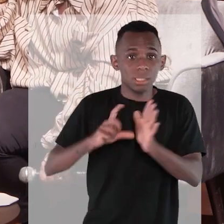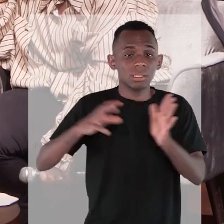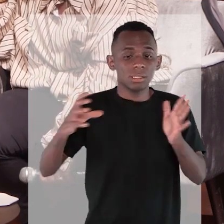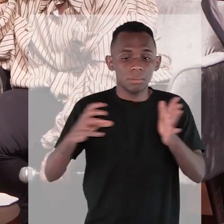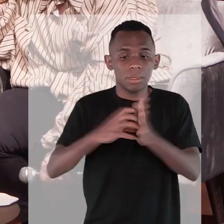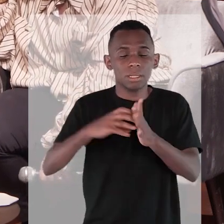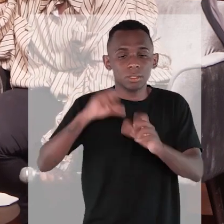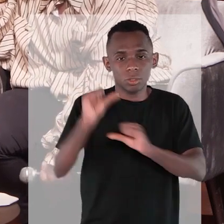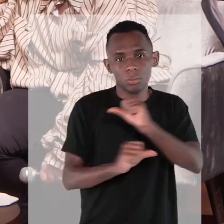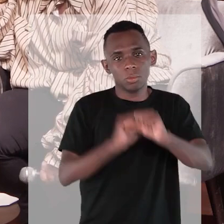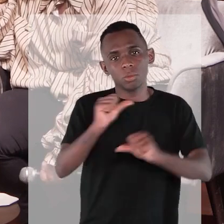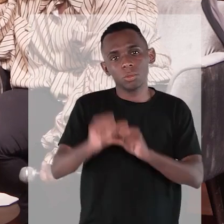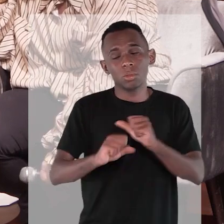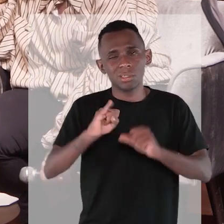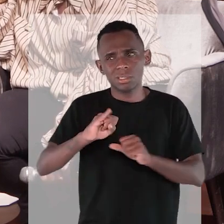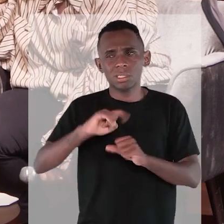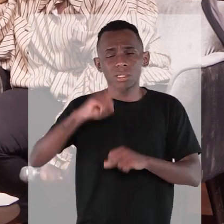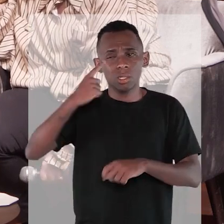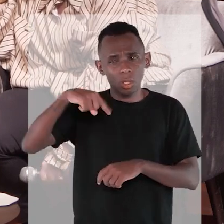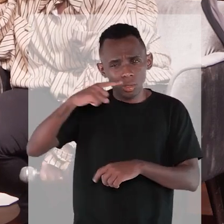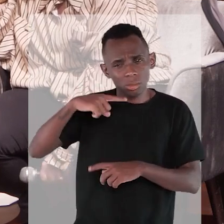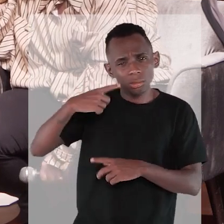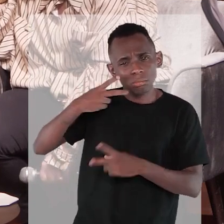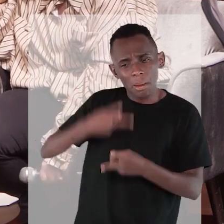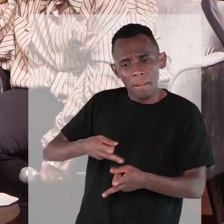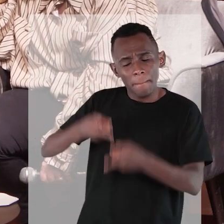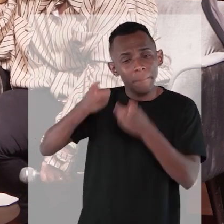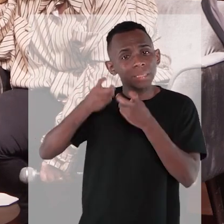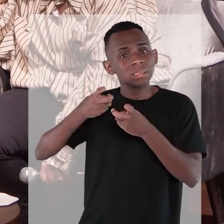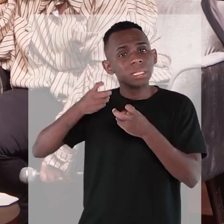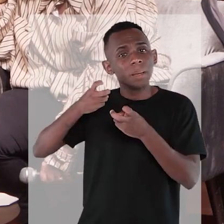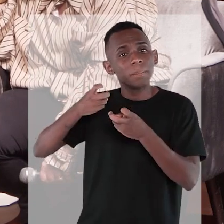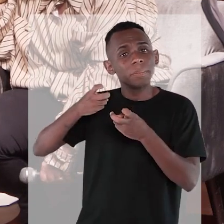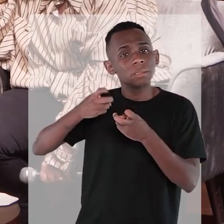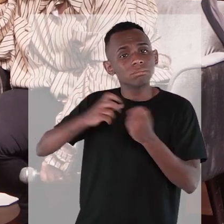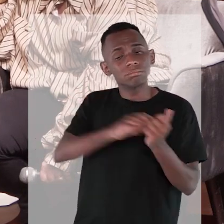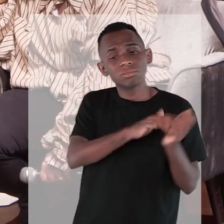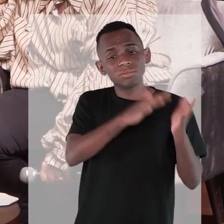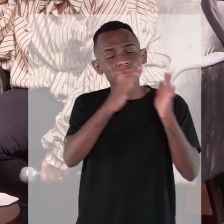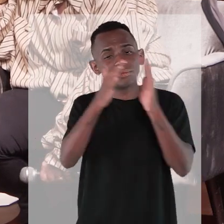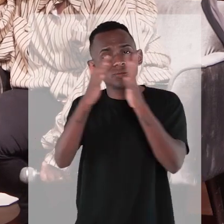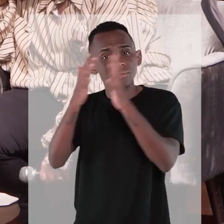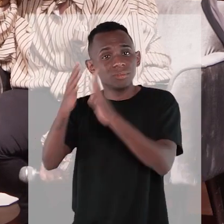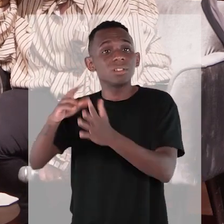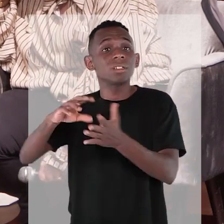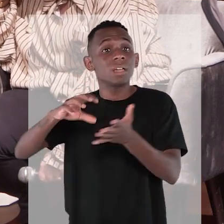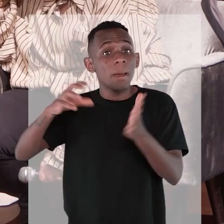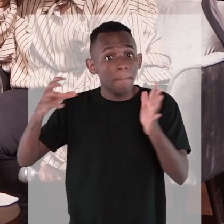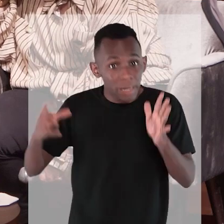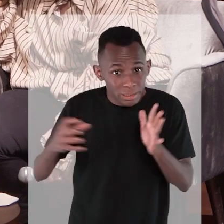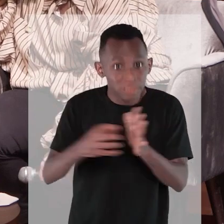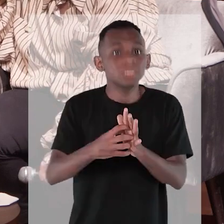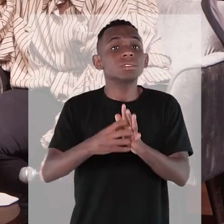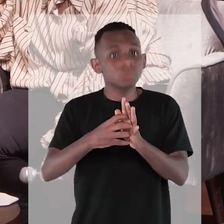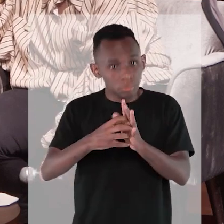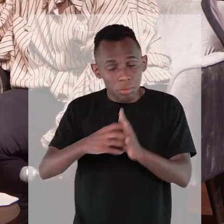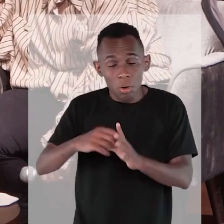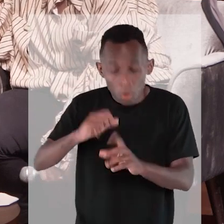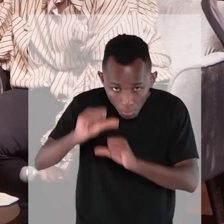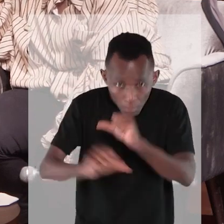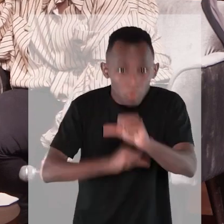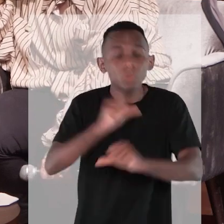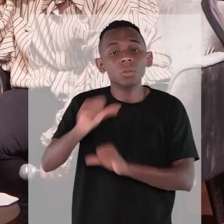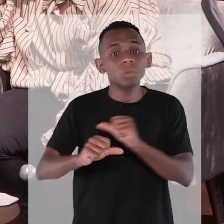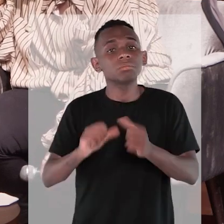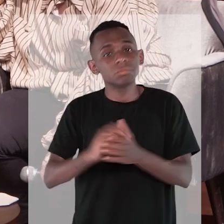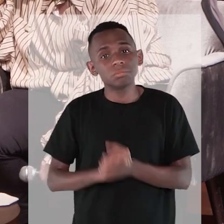a história concreta do fascismo, né, foi porque ele se tornou um partido, voltando ao Guilherme, que ele pôde durar no poder. Porque,